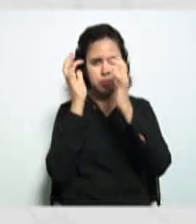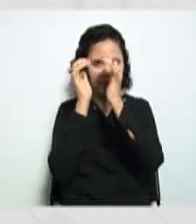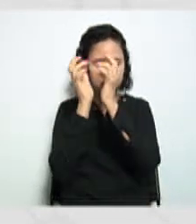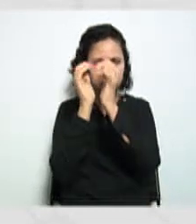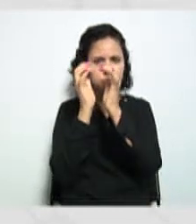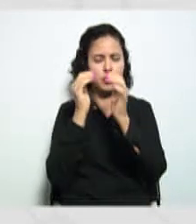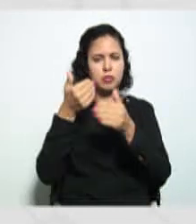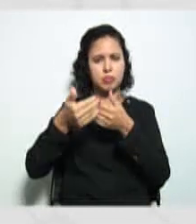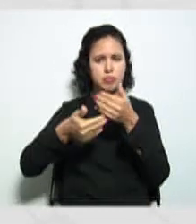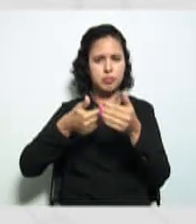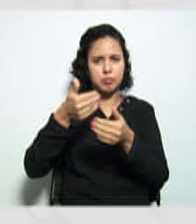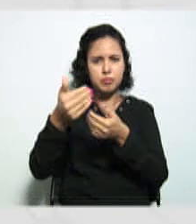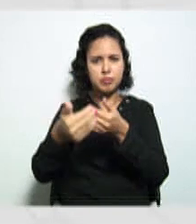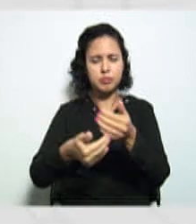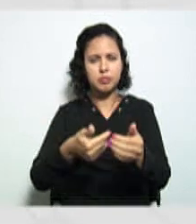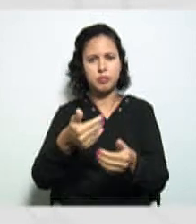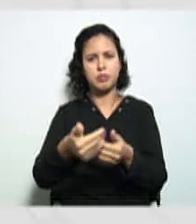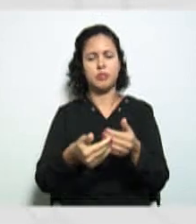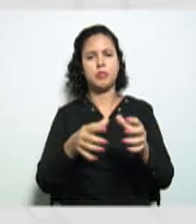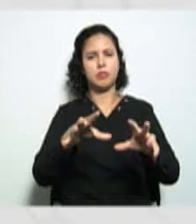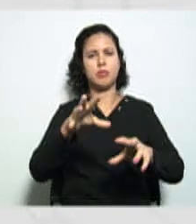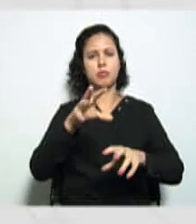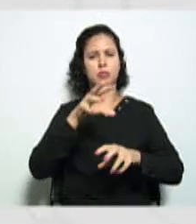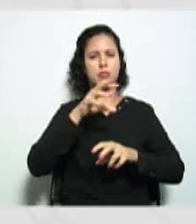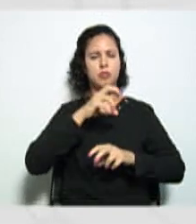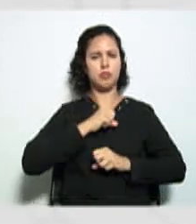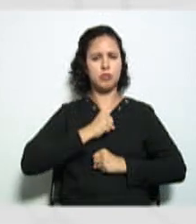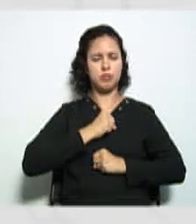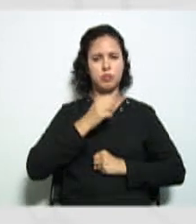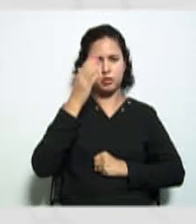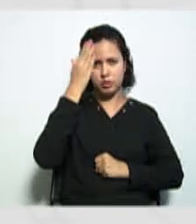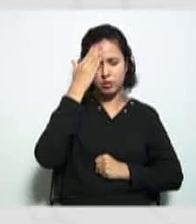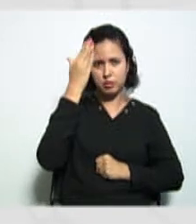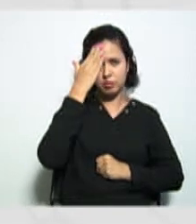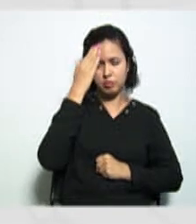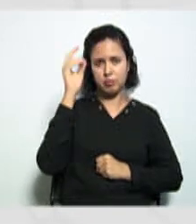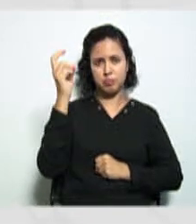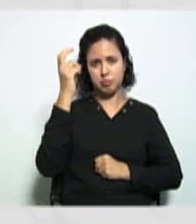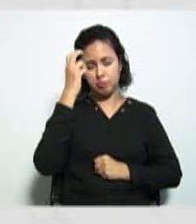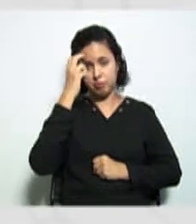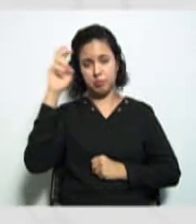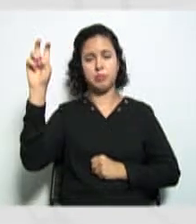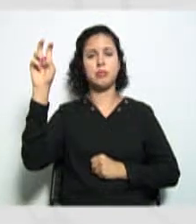o processo pelo qual se adquire um saber intelectual,